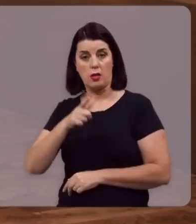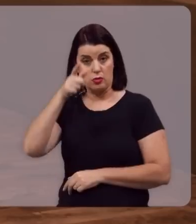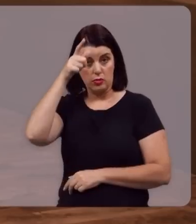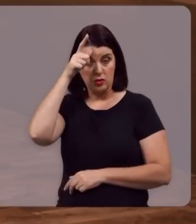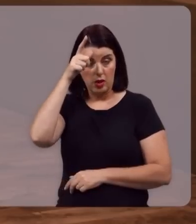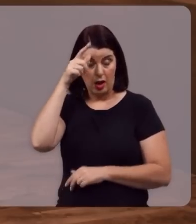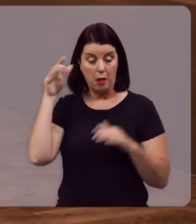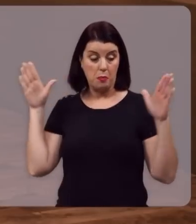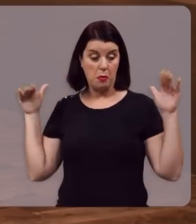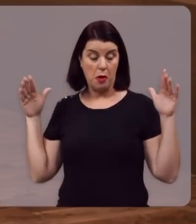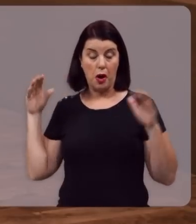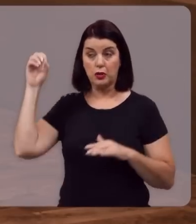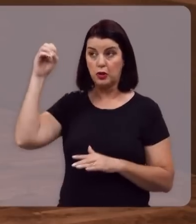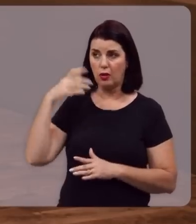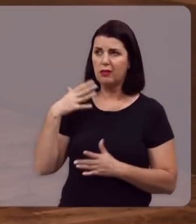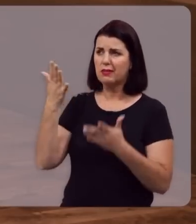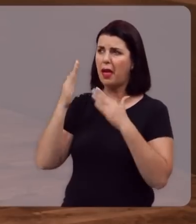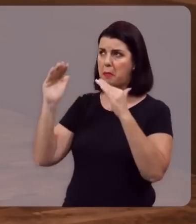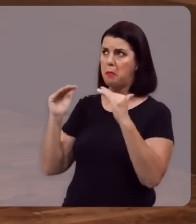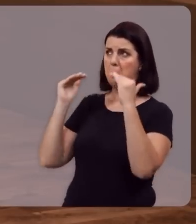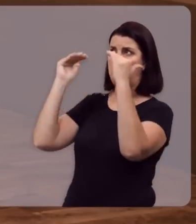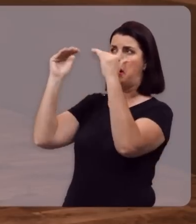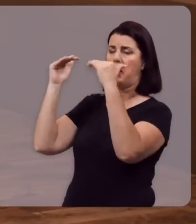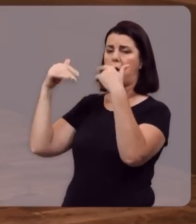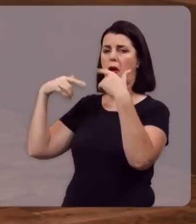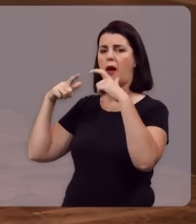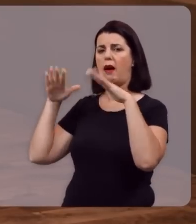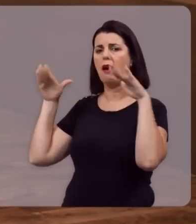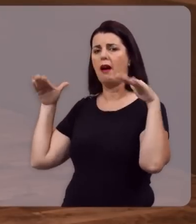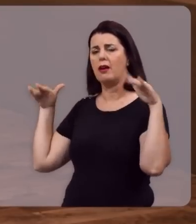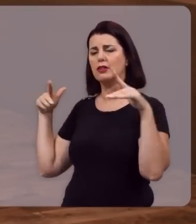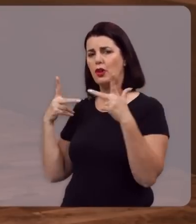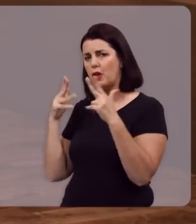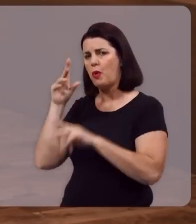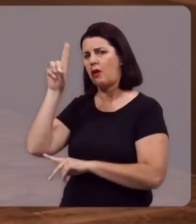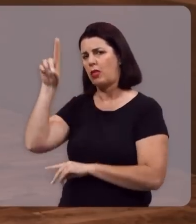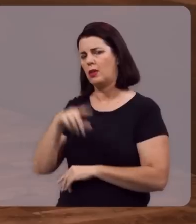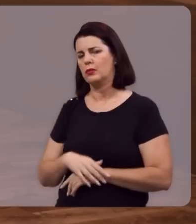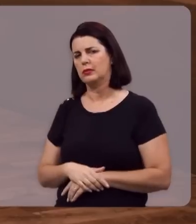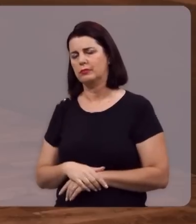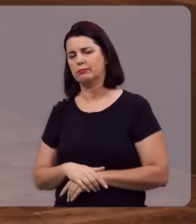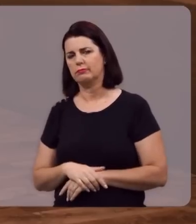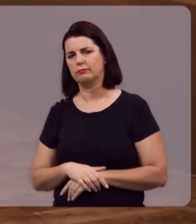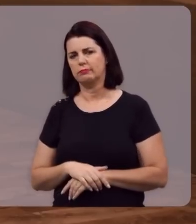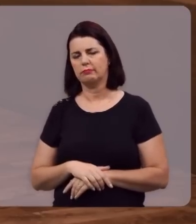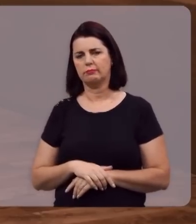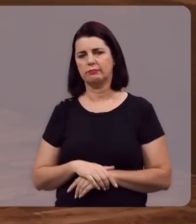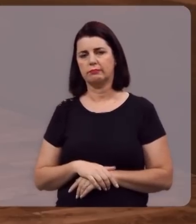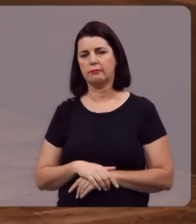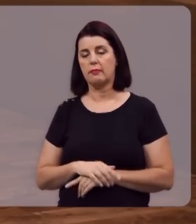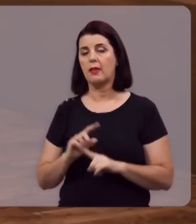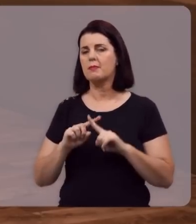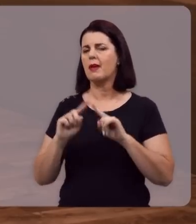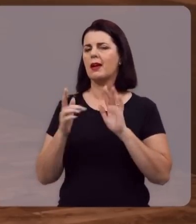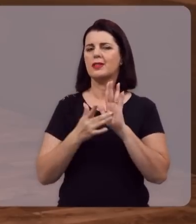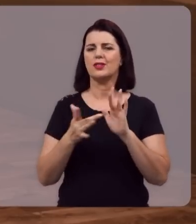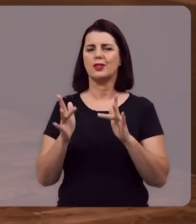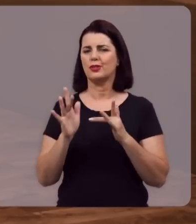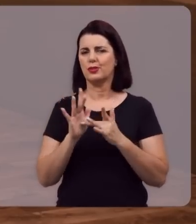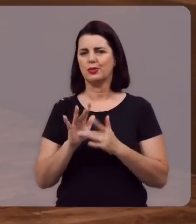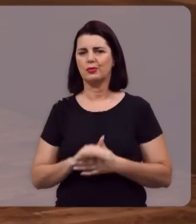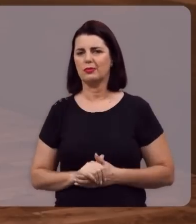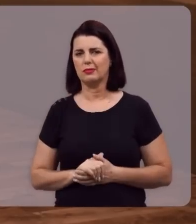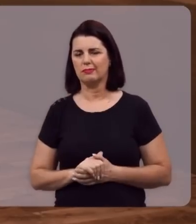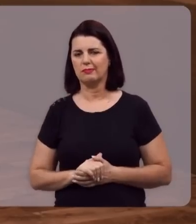Lúcifer, sendo anjo de luz, quis ser maior do que os outros anjos e ser igual a Deus. Porém,